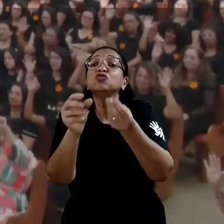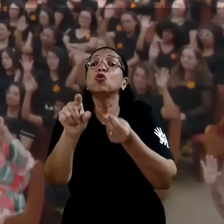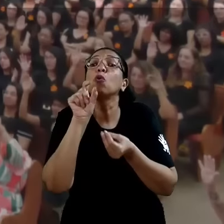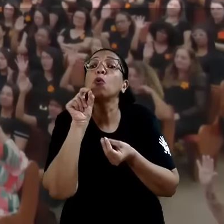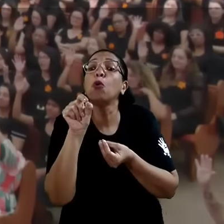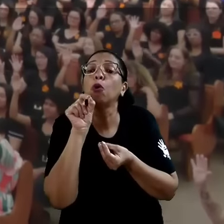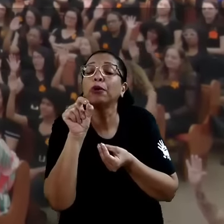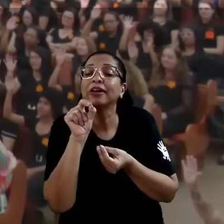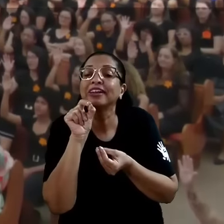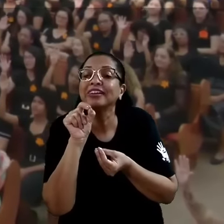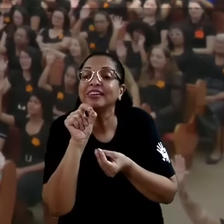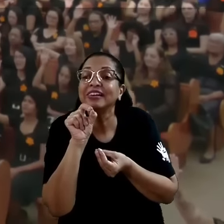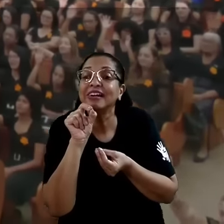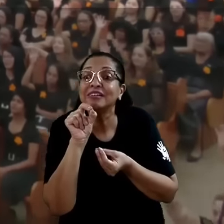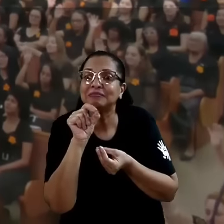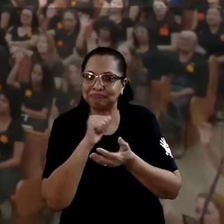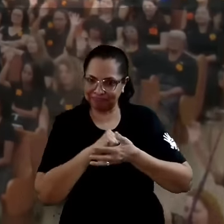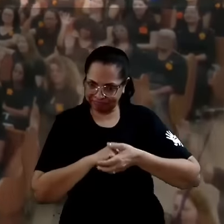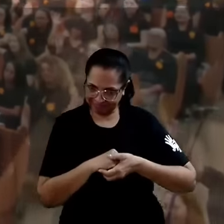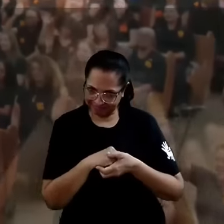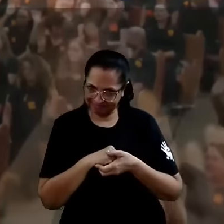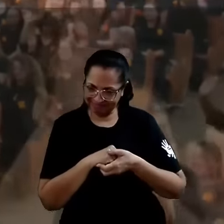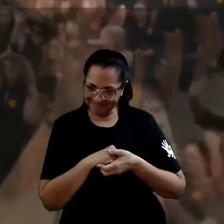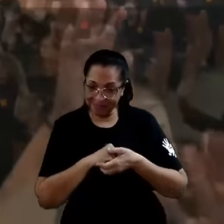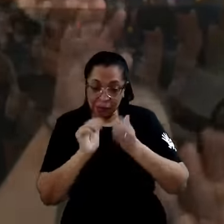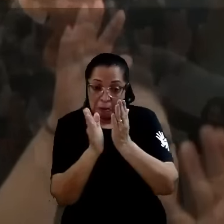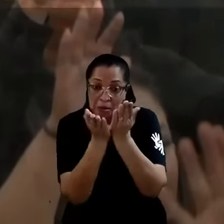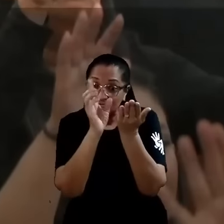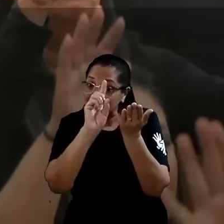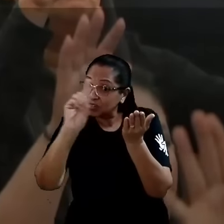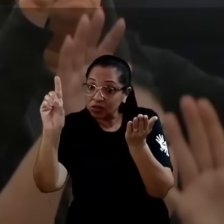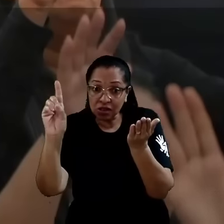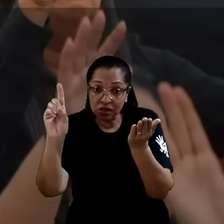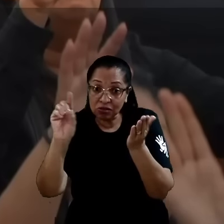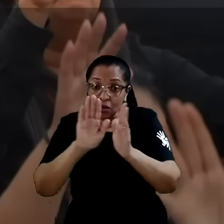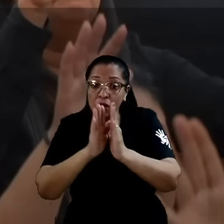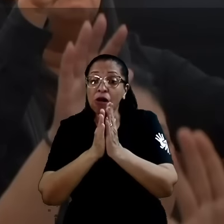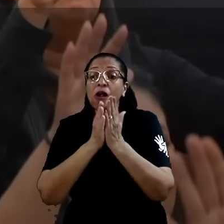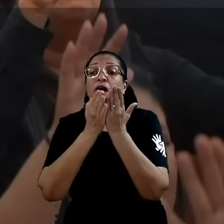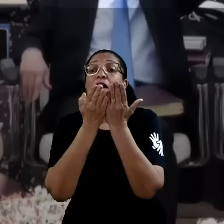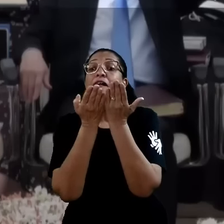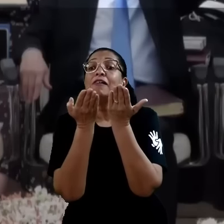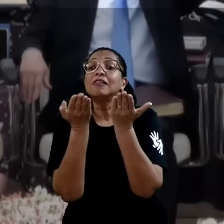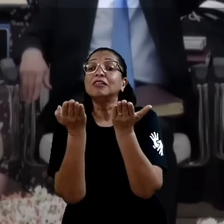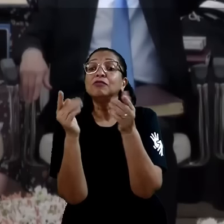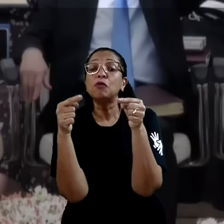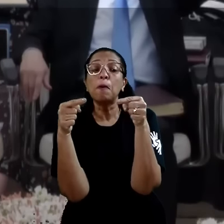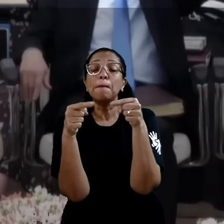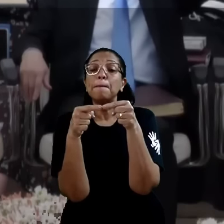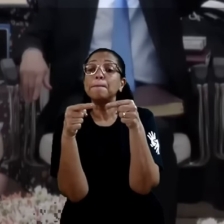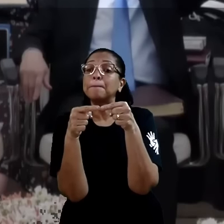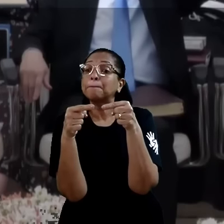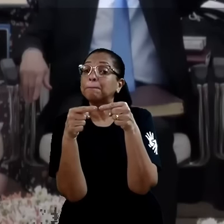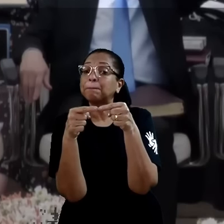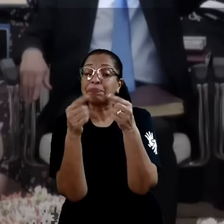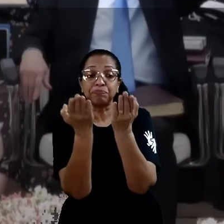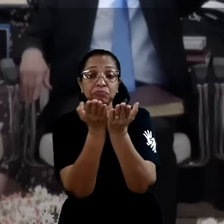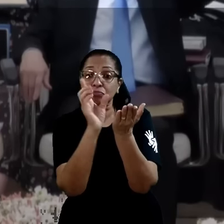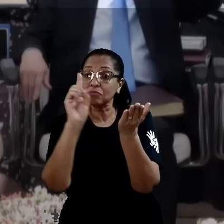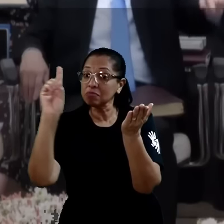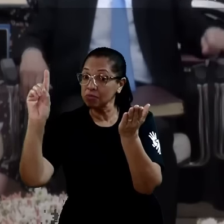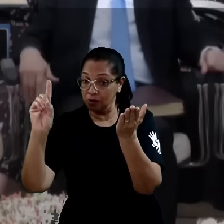arpa de presente livros inspirados das sagradas escrituras de presente o menino vai